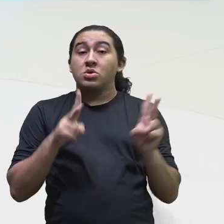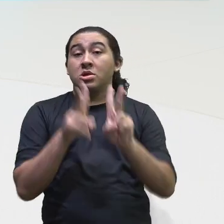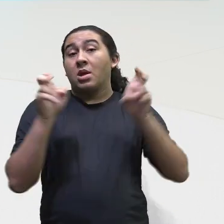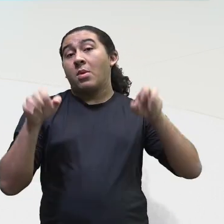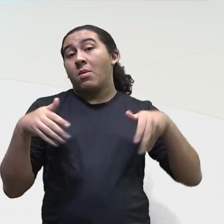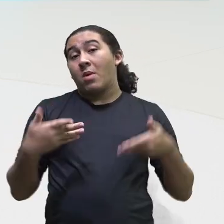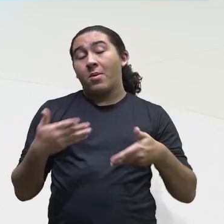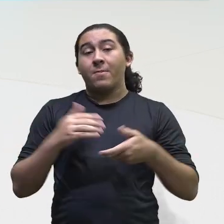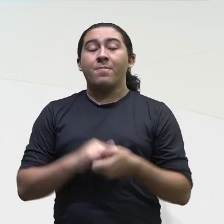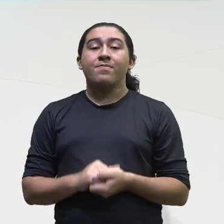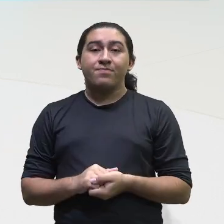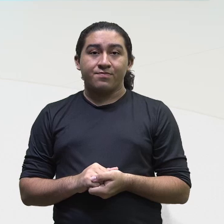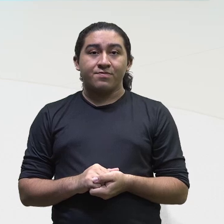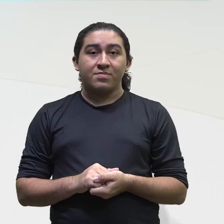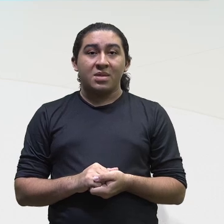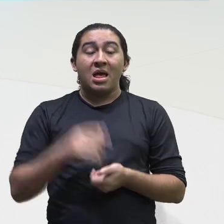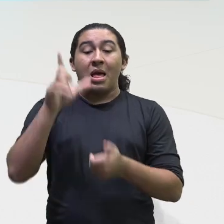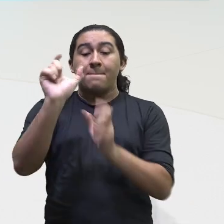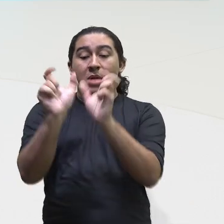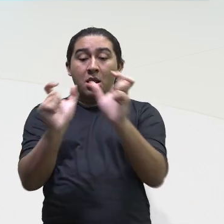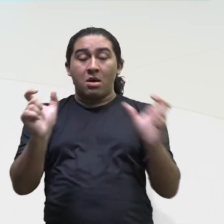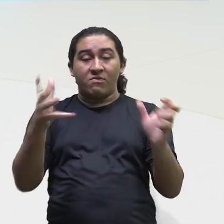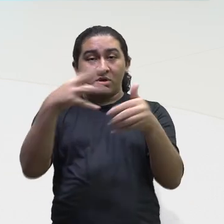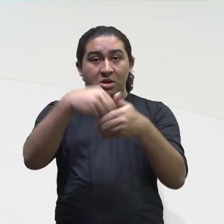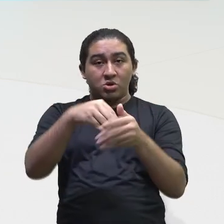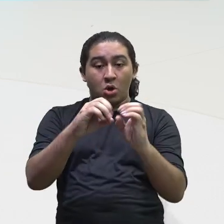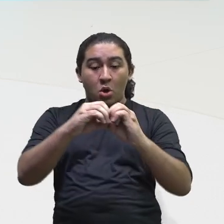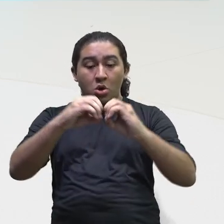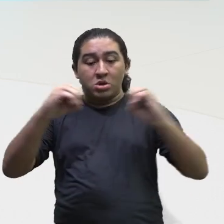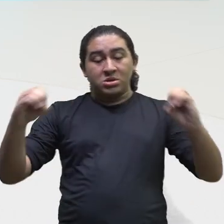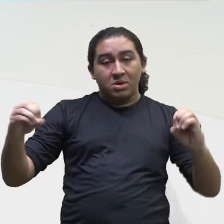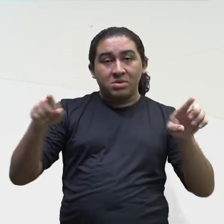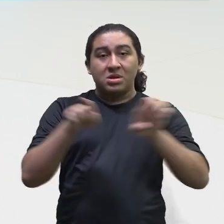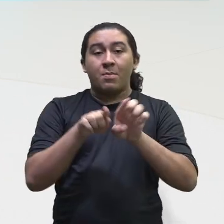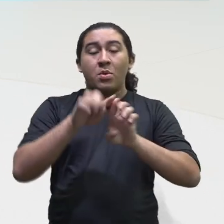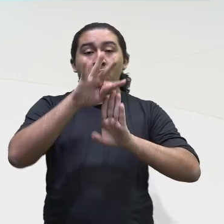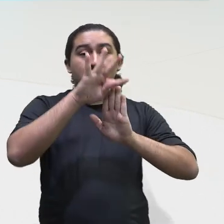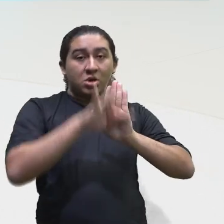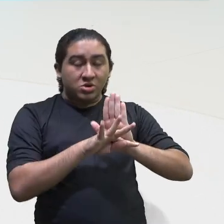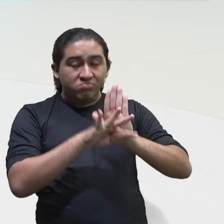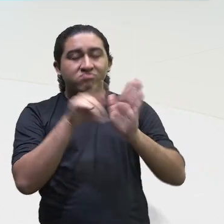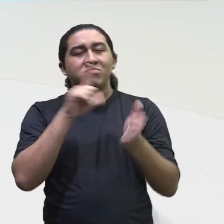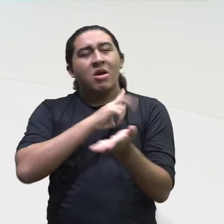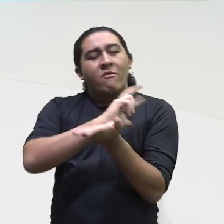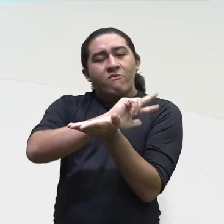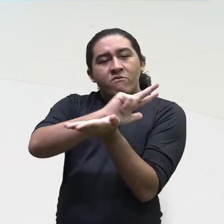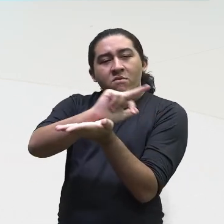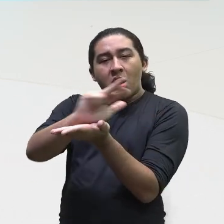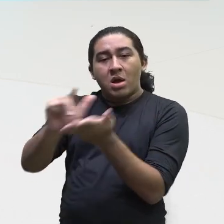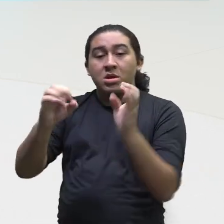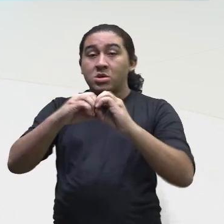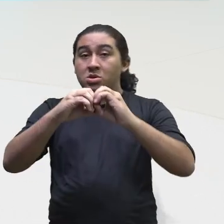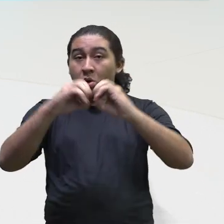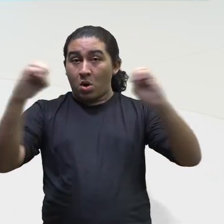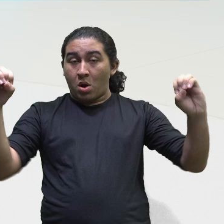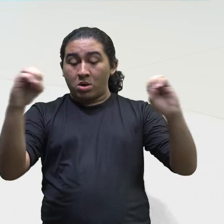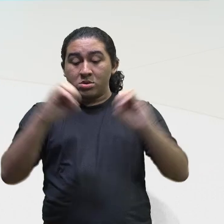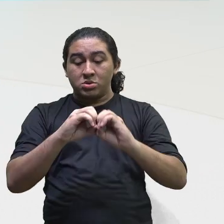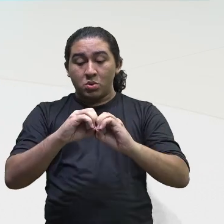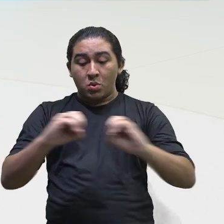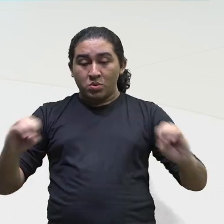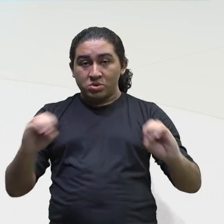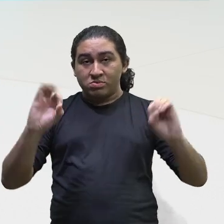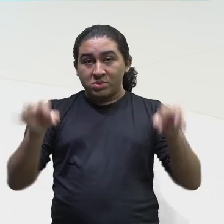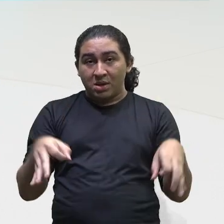sobre os termos essenciais da oração. Nosso texto tem bastante oração,